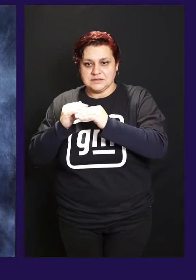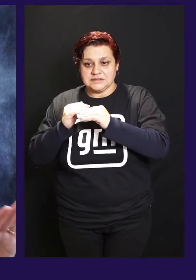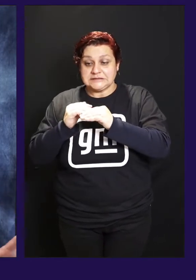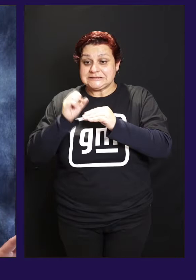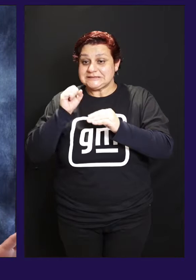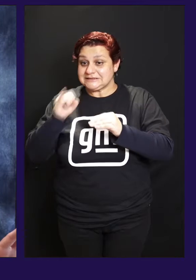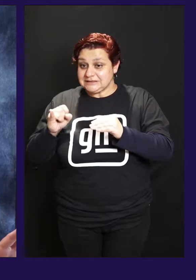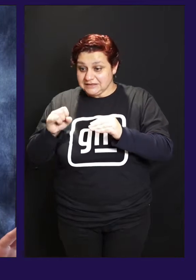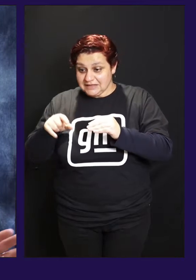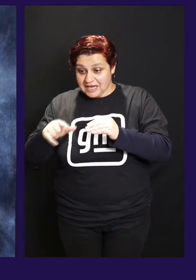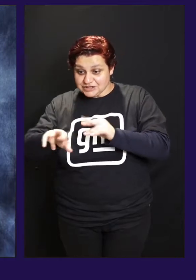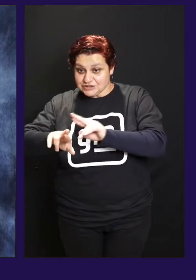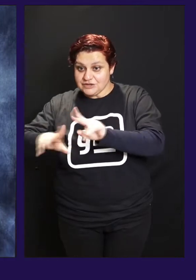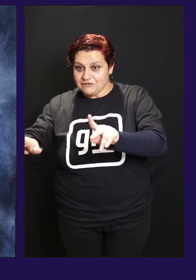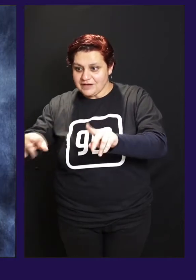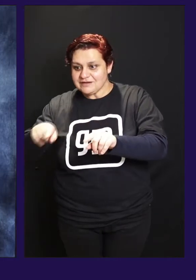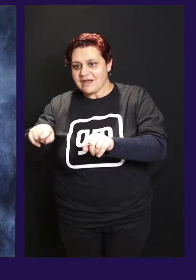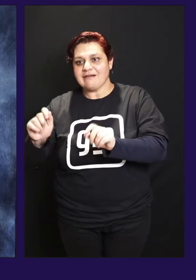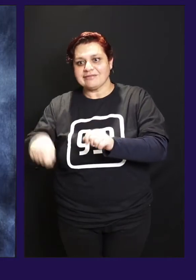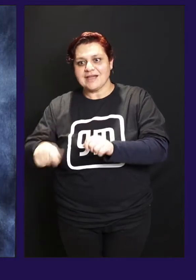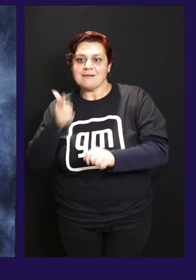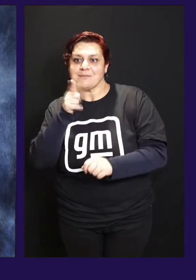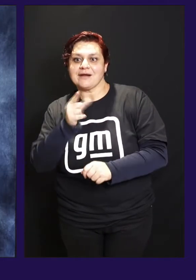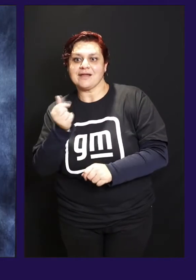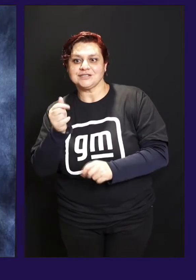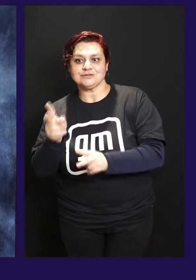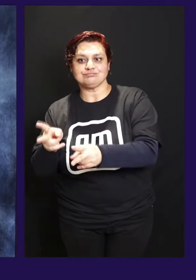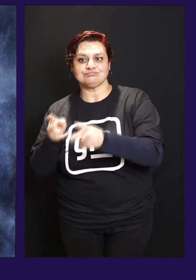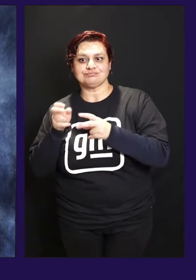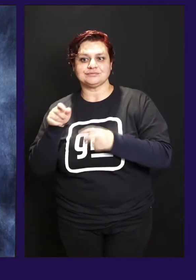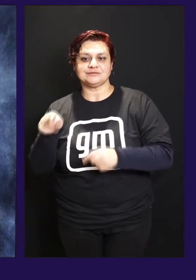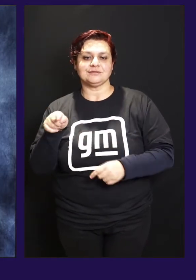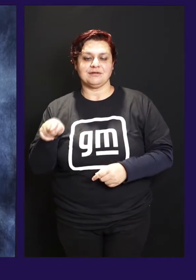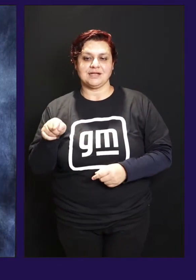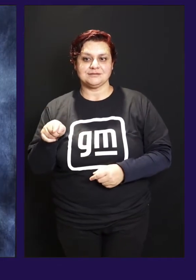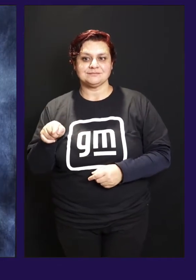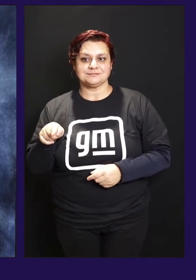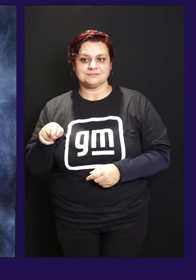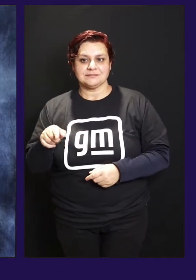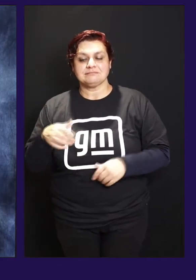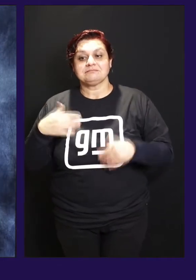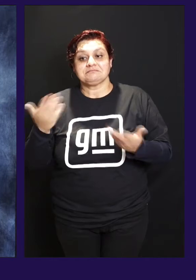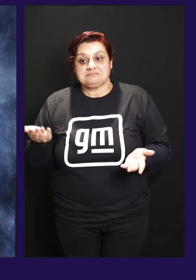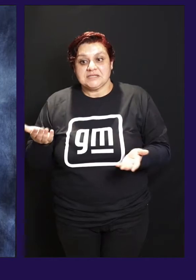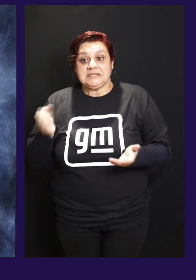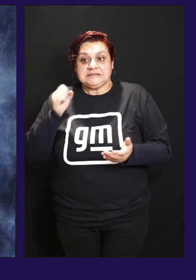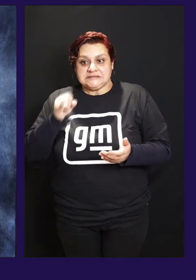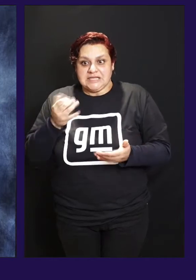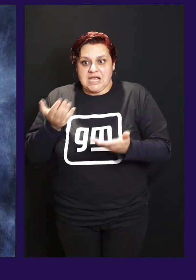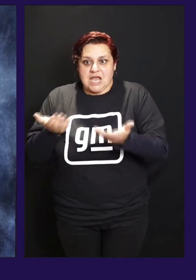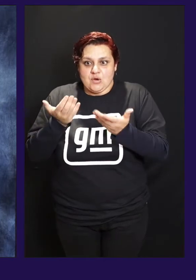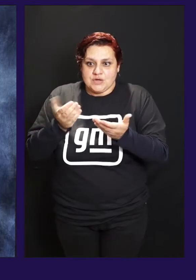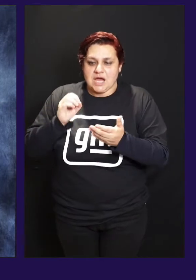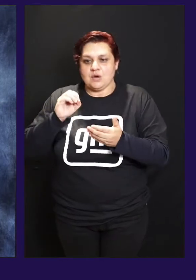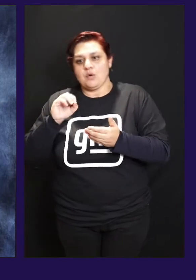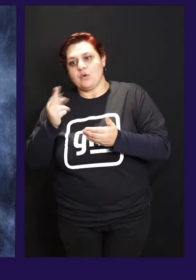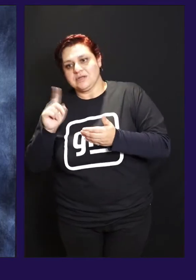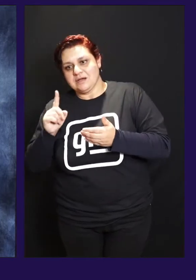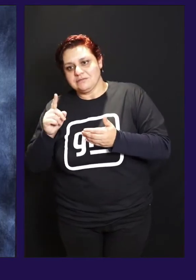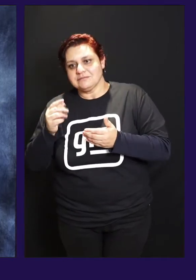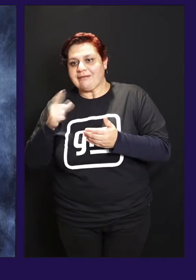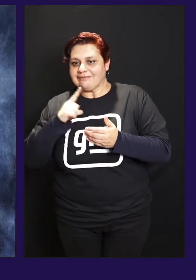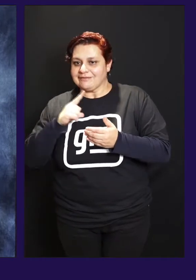em identificar possibilidades de interação com o ambiente para fazer uma solução funcionar para quem, por exemplo, não tinha condições